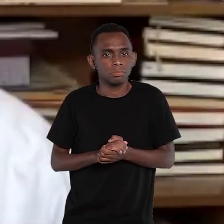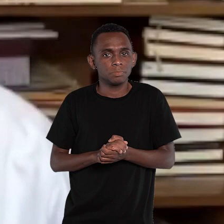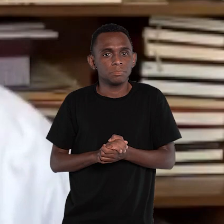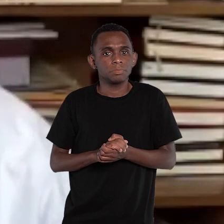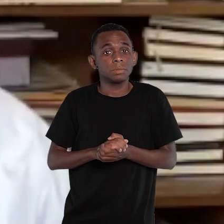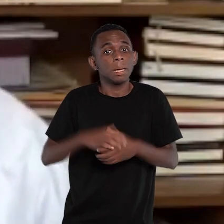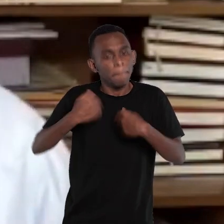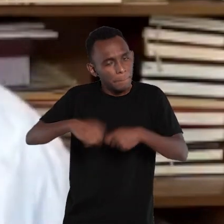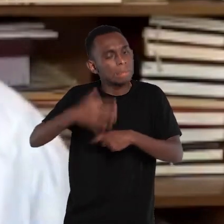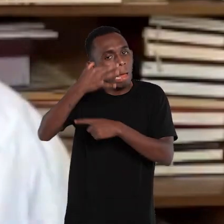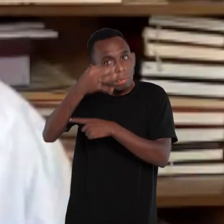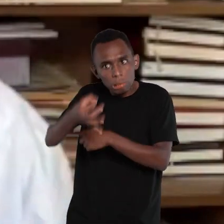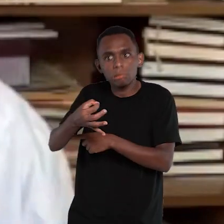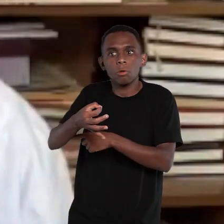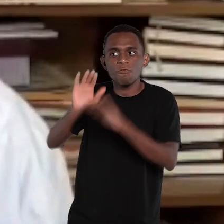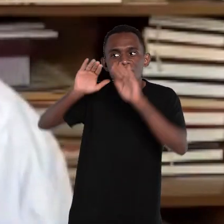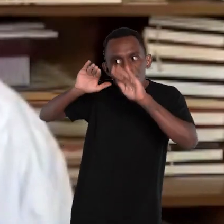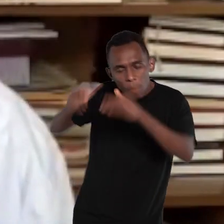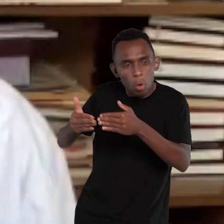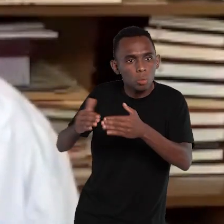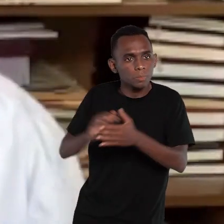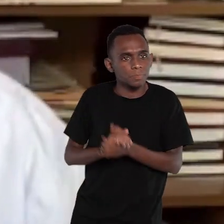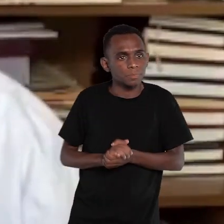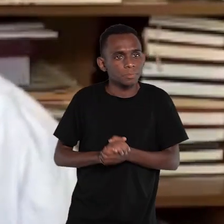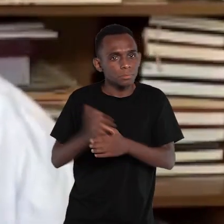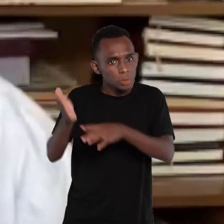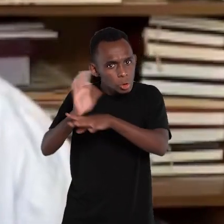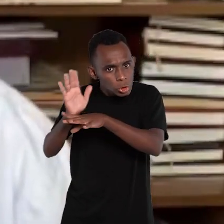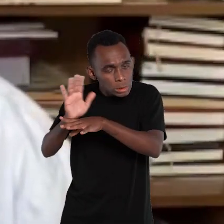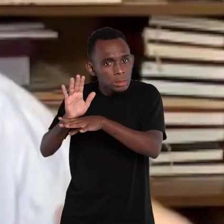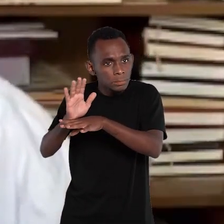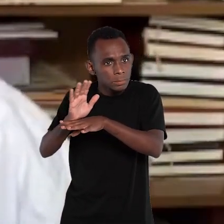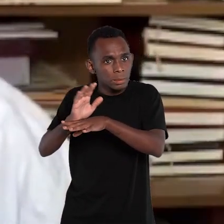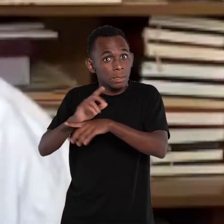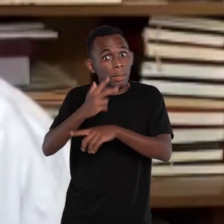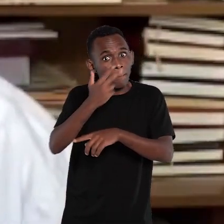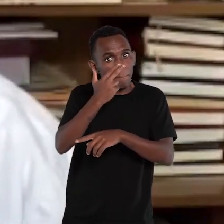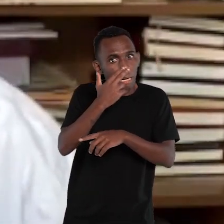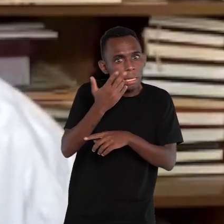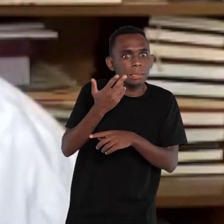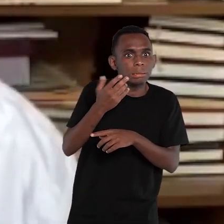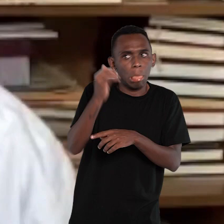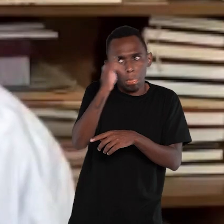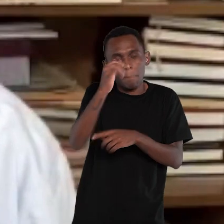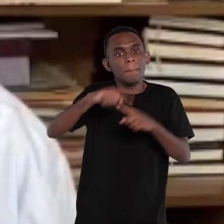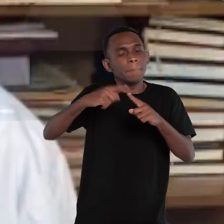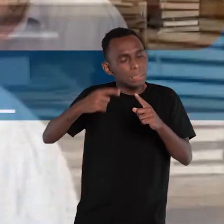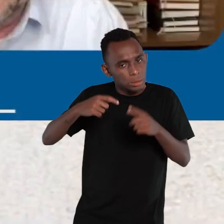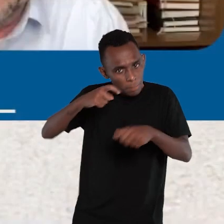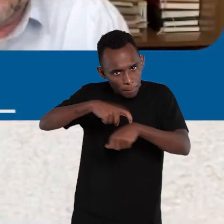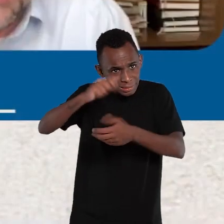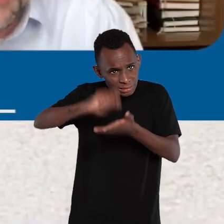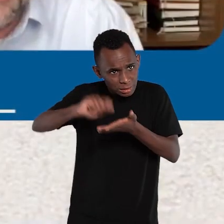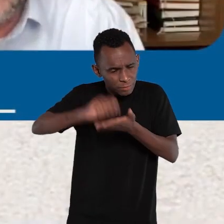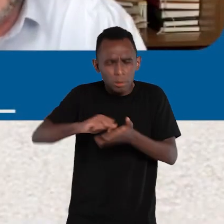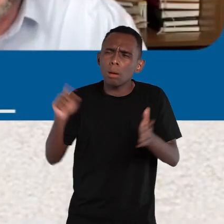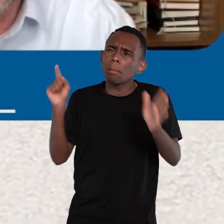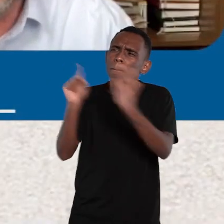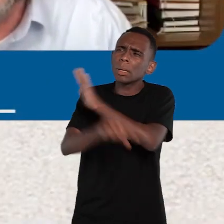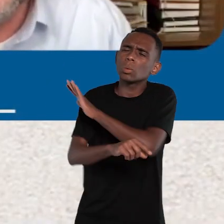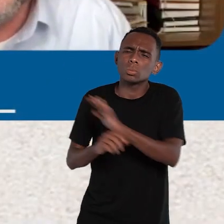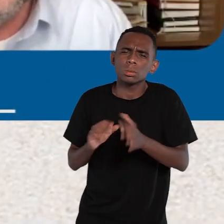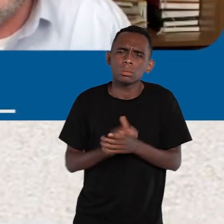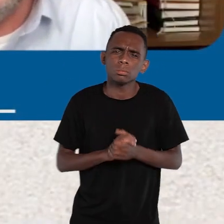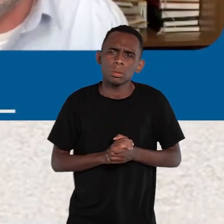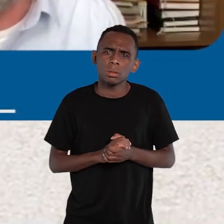pipoca, com o celular, mas eu preciso da sua atenção. Isso parece banal, mas não é na hora de escrever. Porque... Você não acha